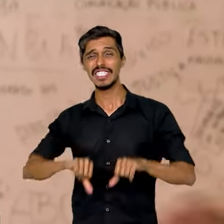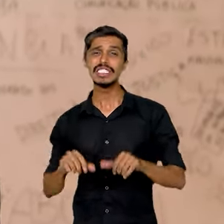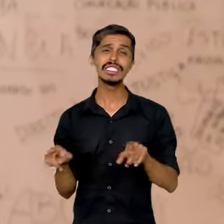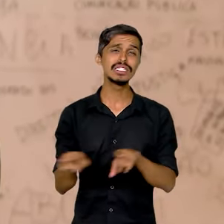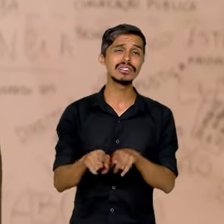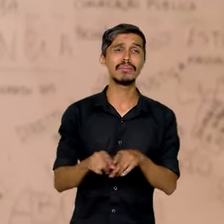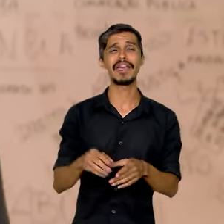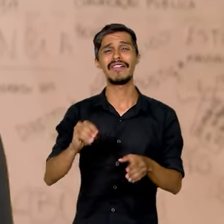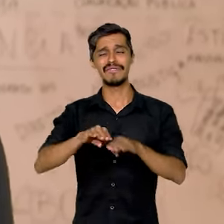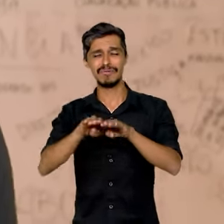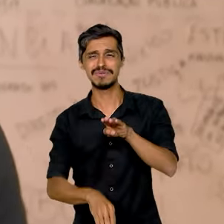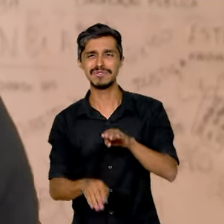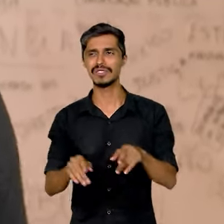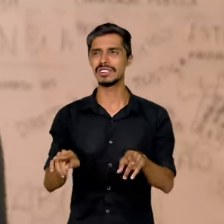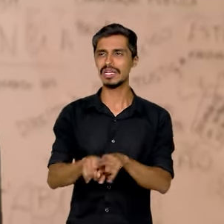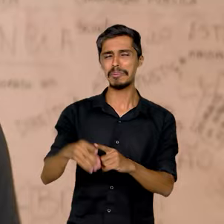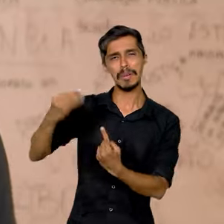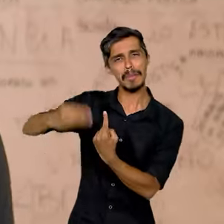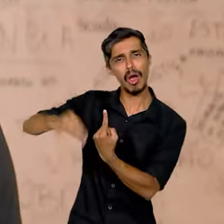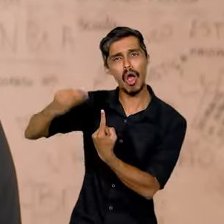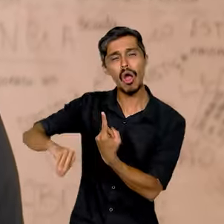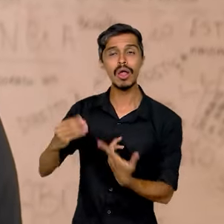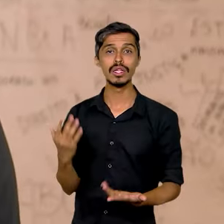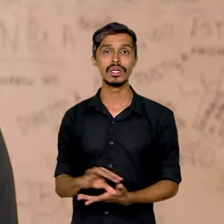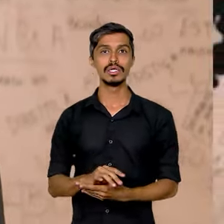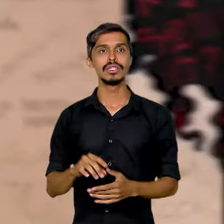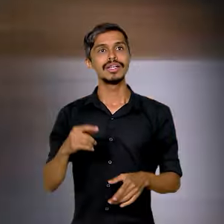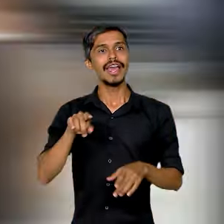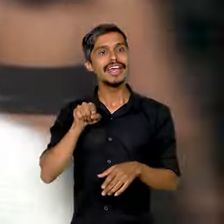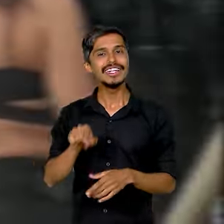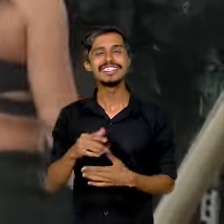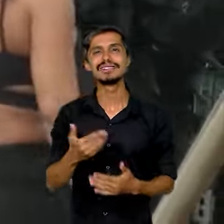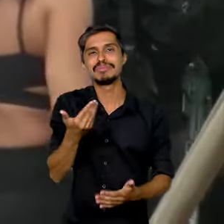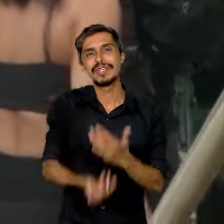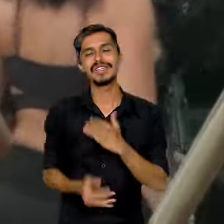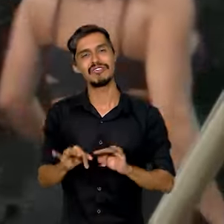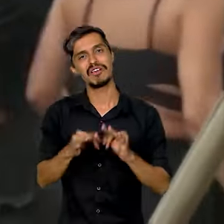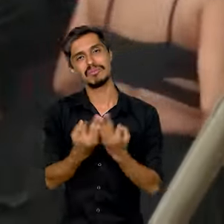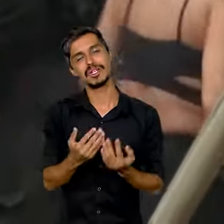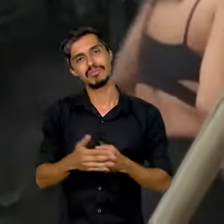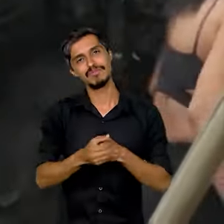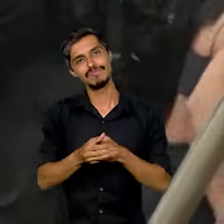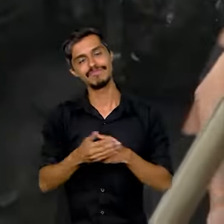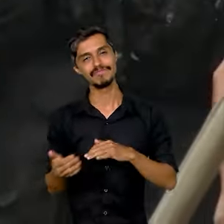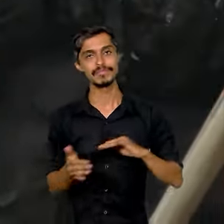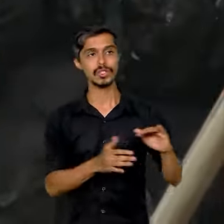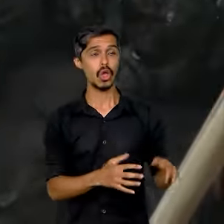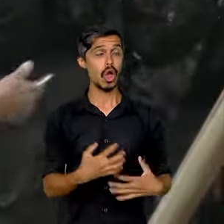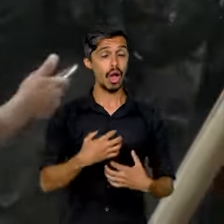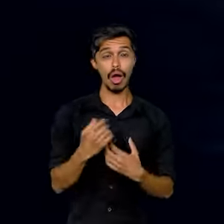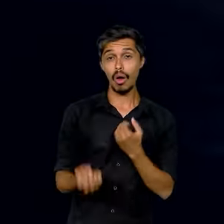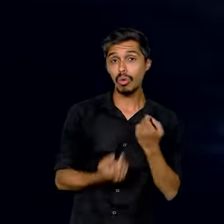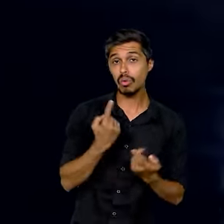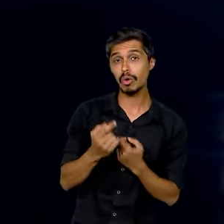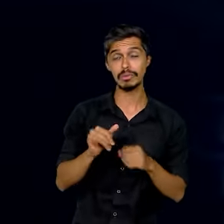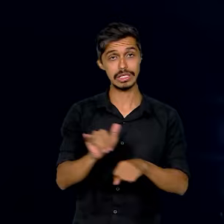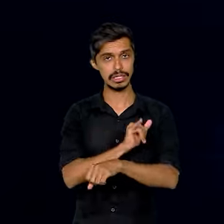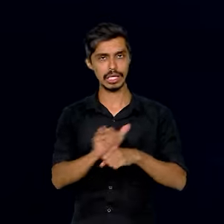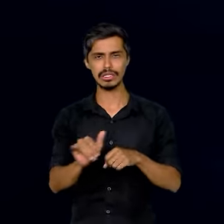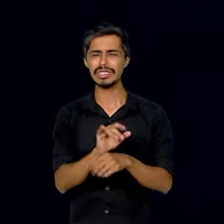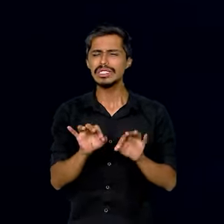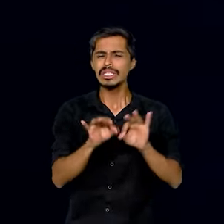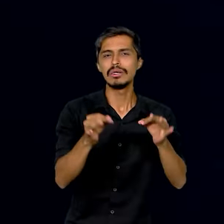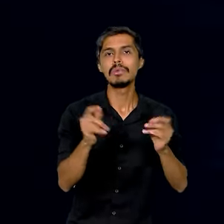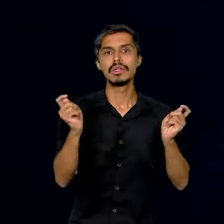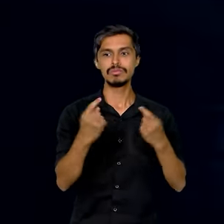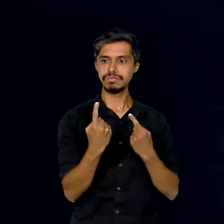né, de vulnerabilidade também continuam, mesmo tendo perdido seus entes queridos. Algumas medidas simples têm um grande impacto.